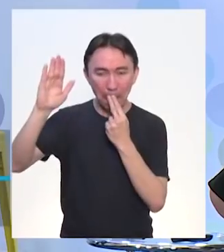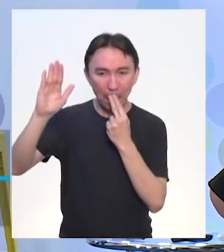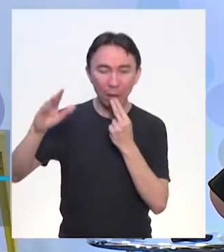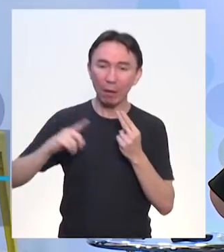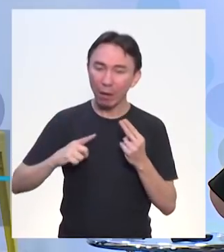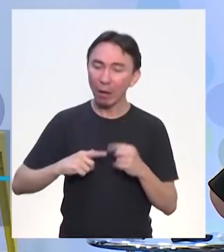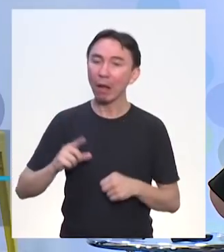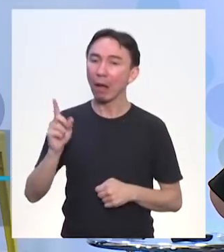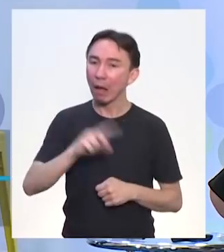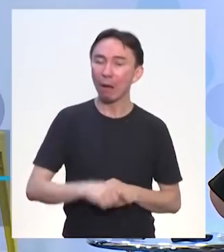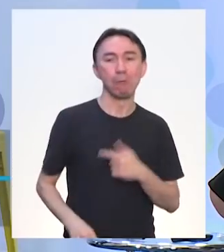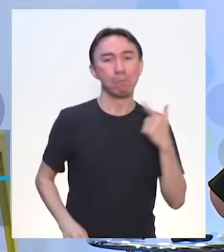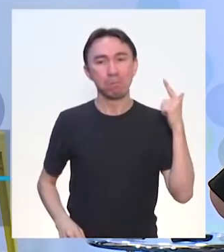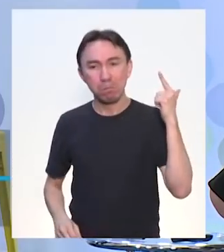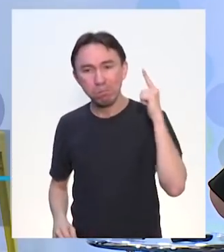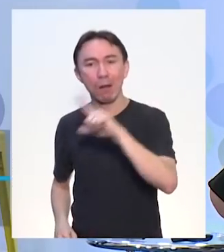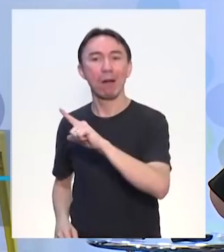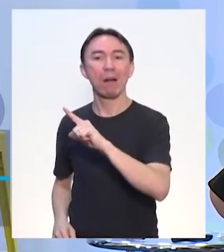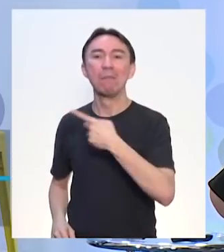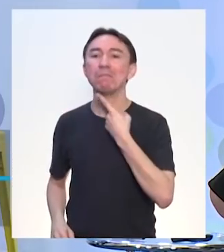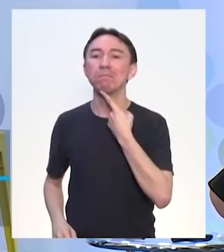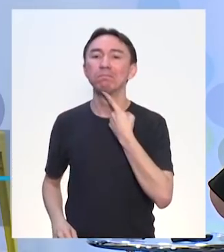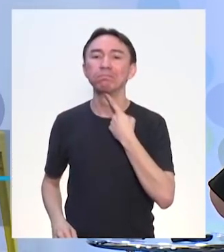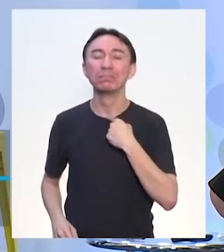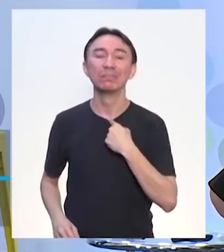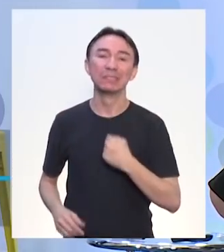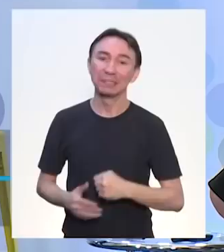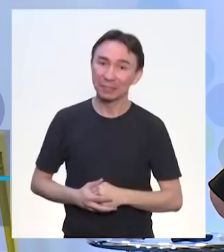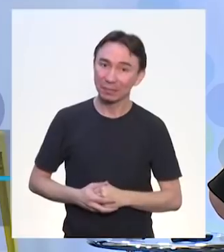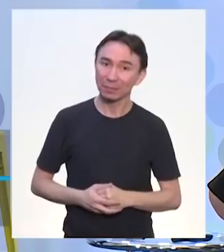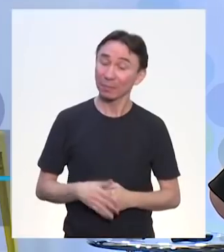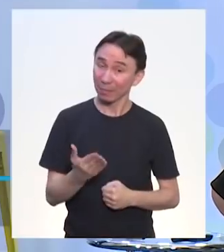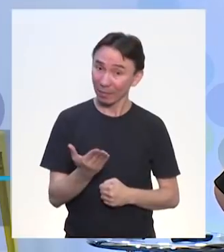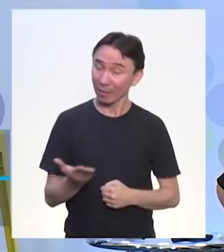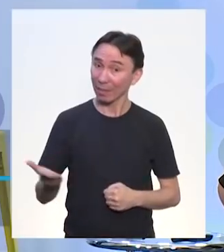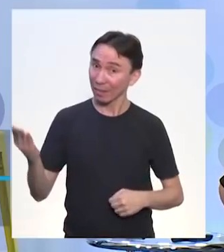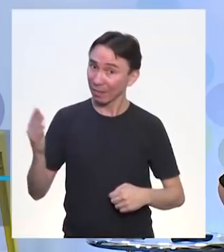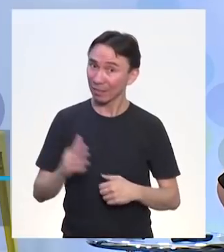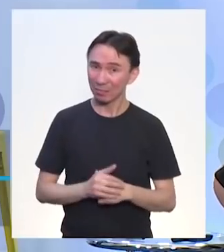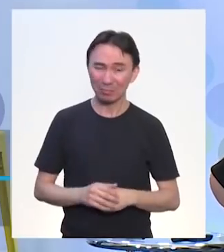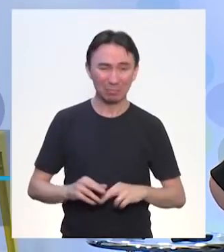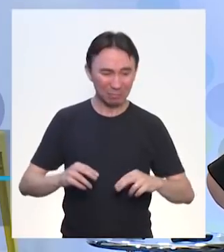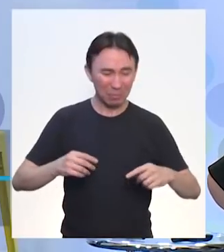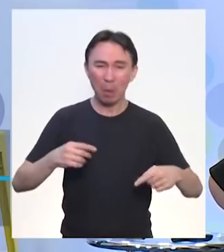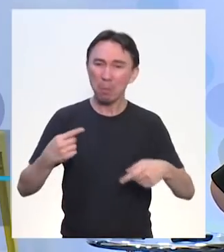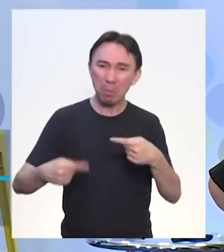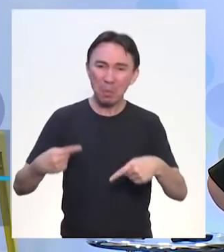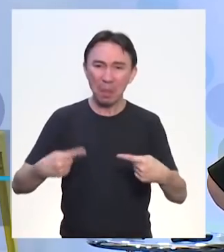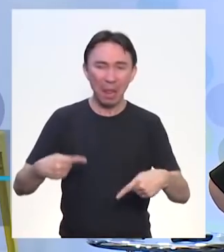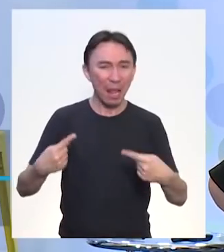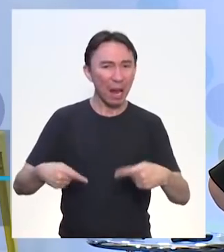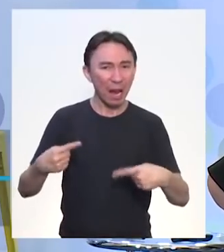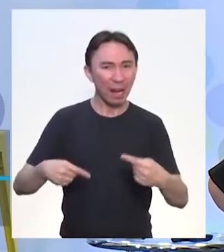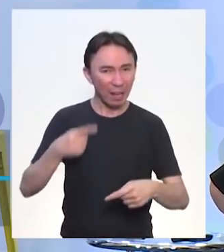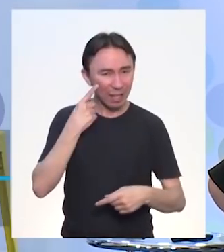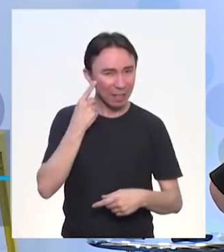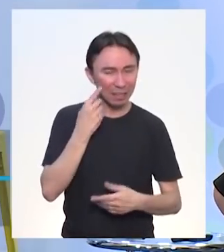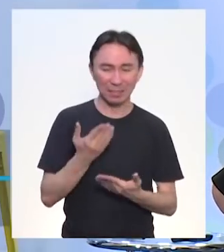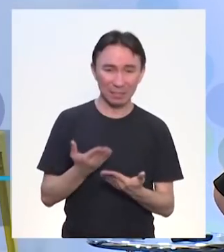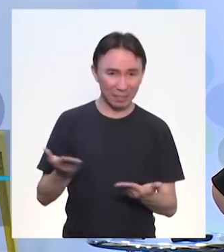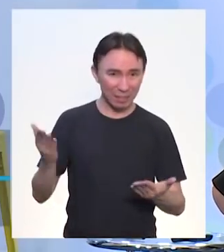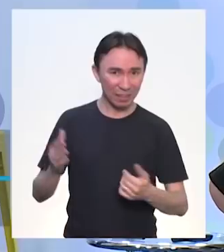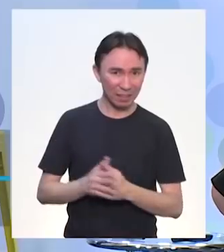uma relação direta com as políticas populistas que ele tomou para ter essa relação direta entre o